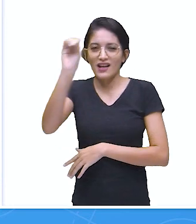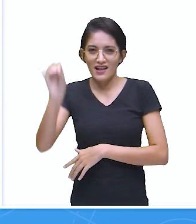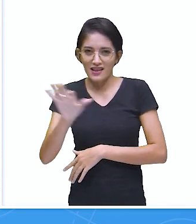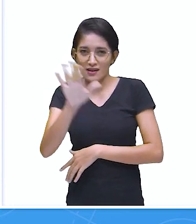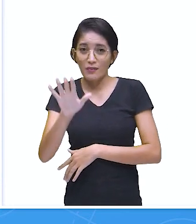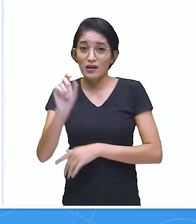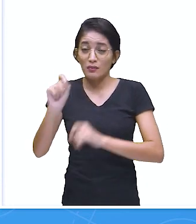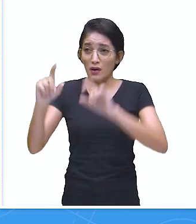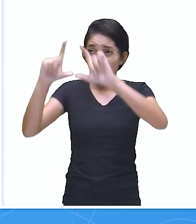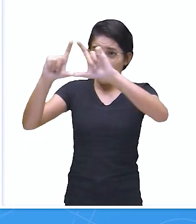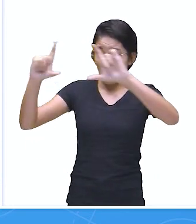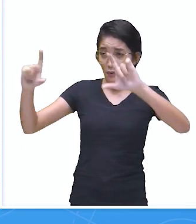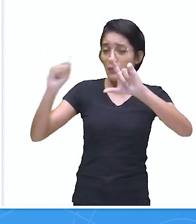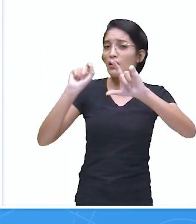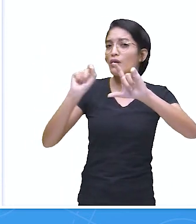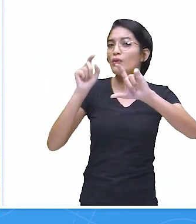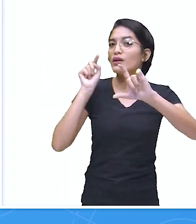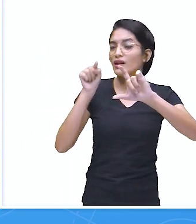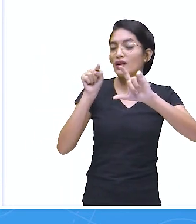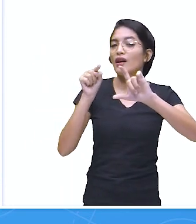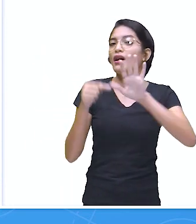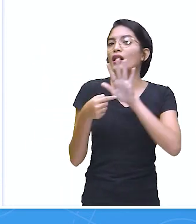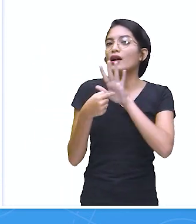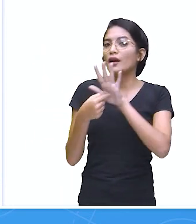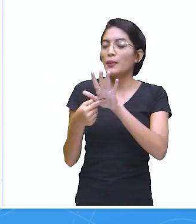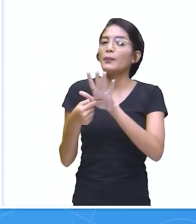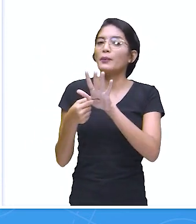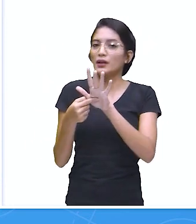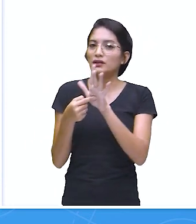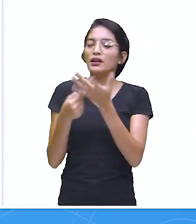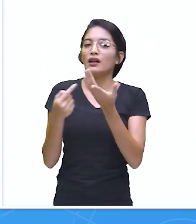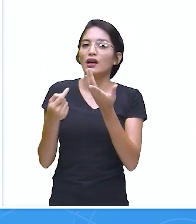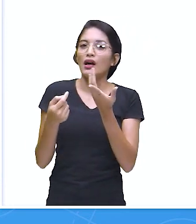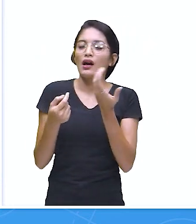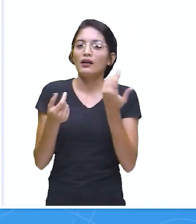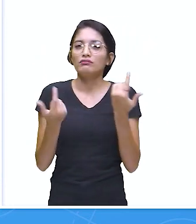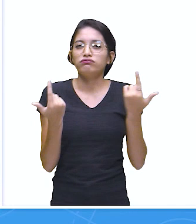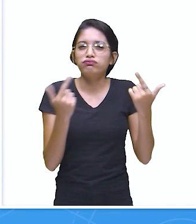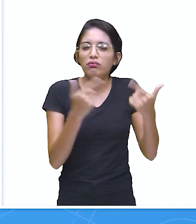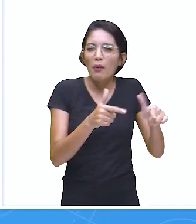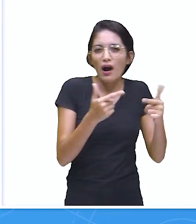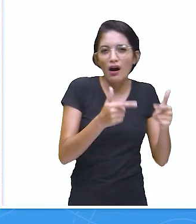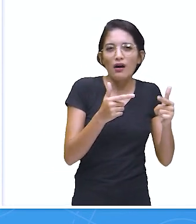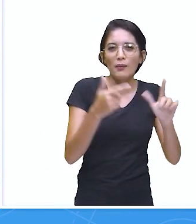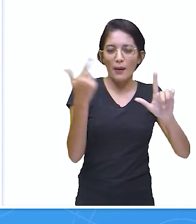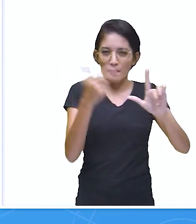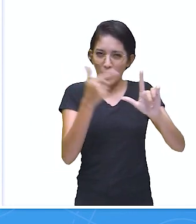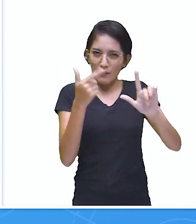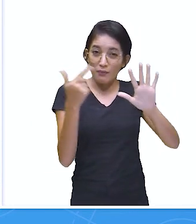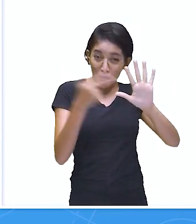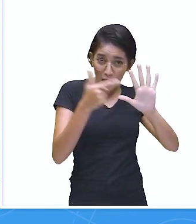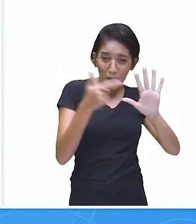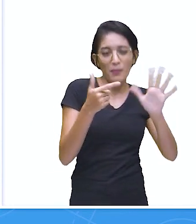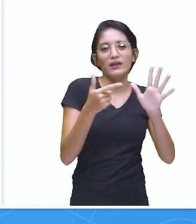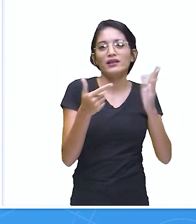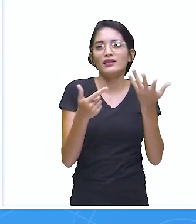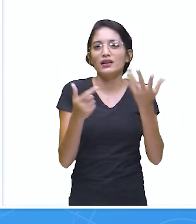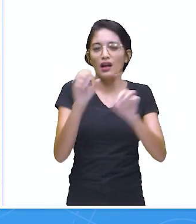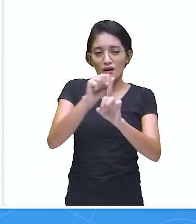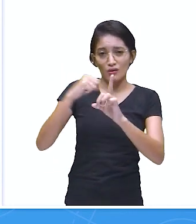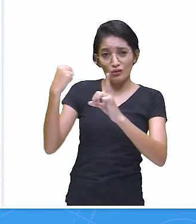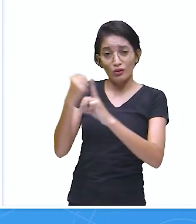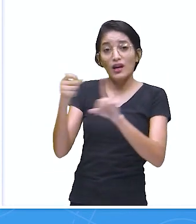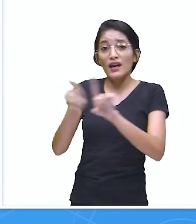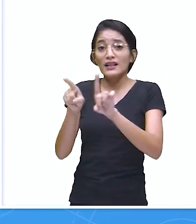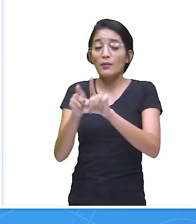um único quadro e representa uma crítica social. Olha só, política carregada de